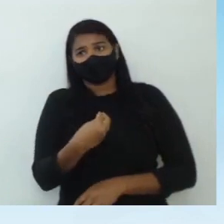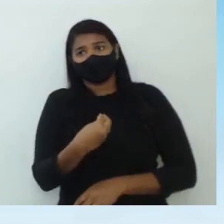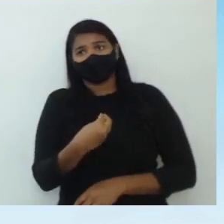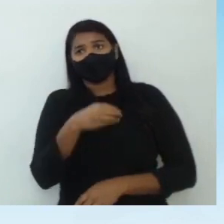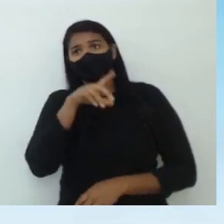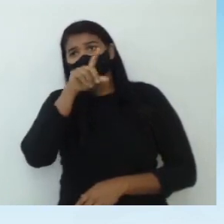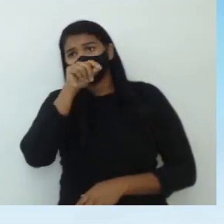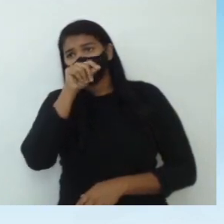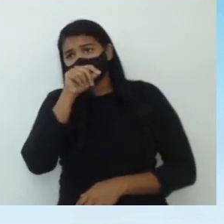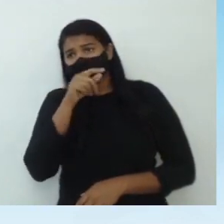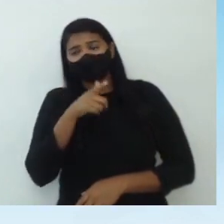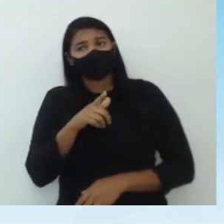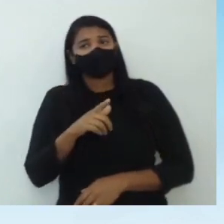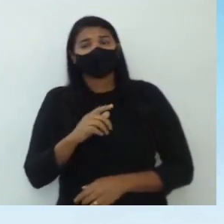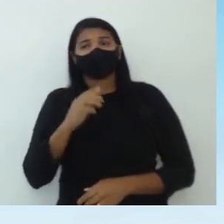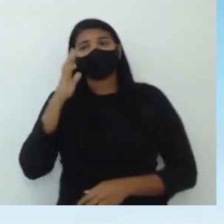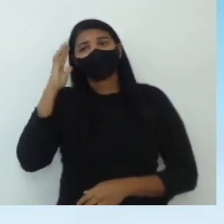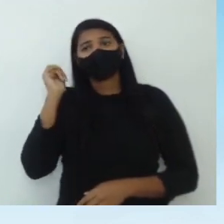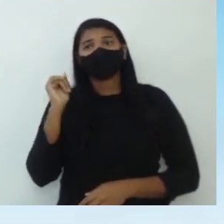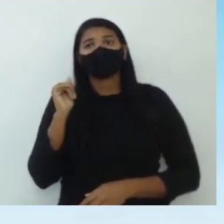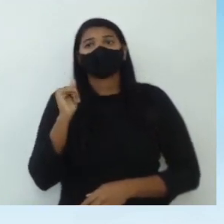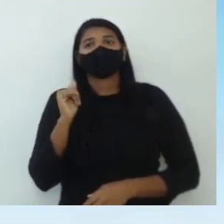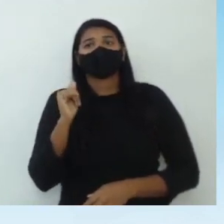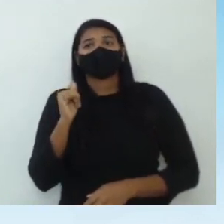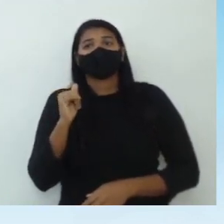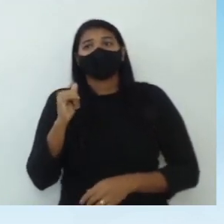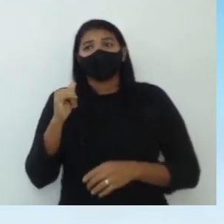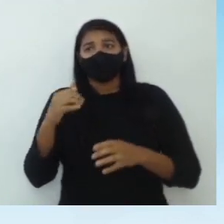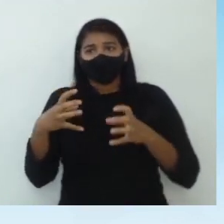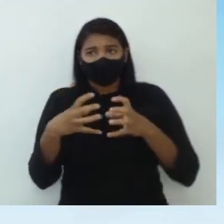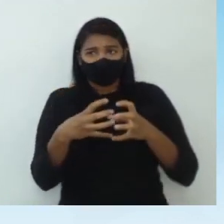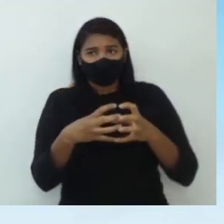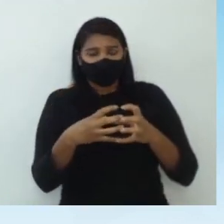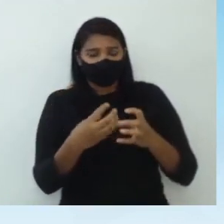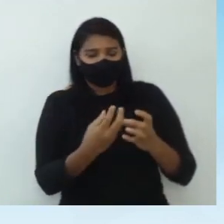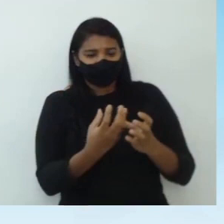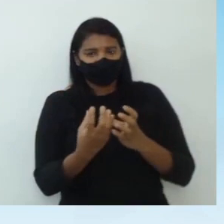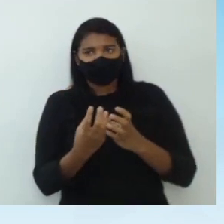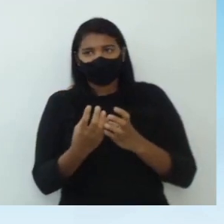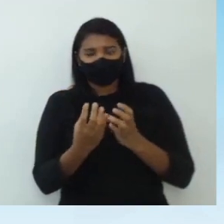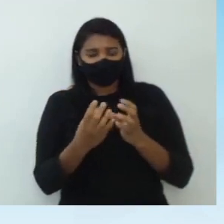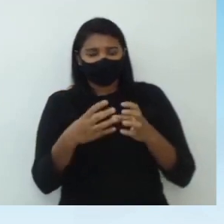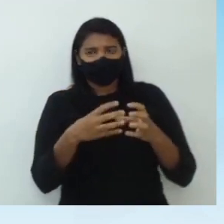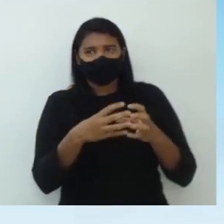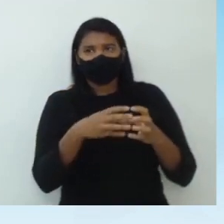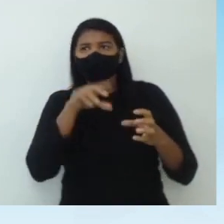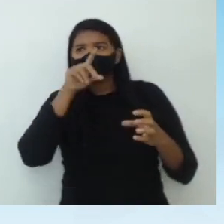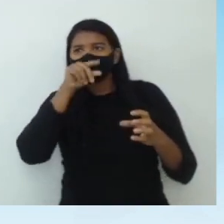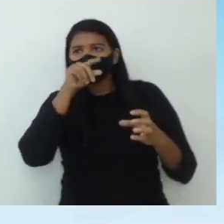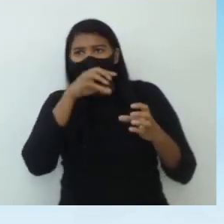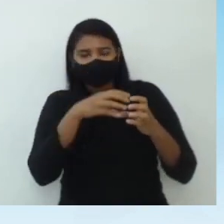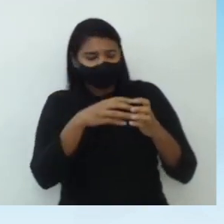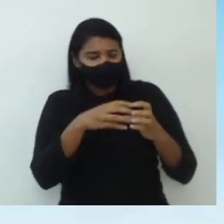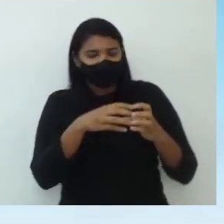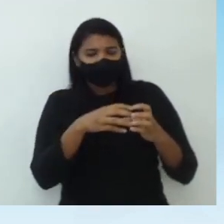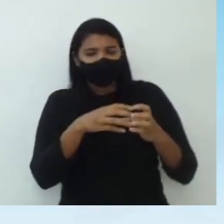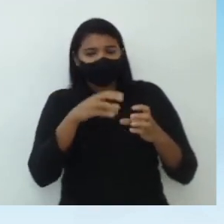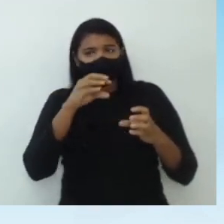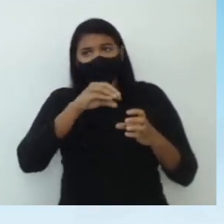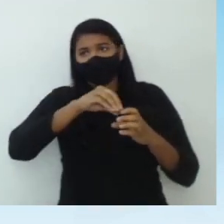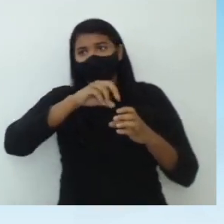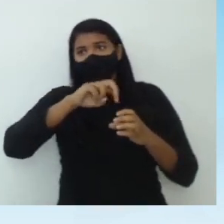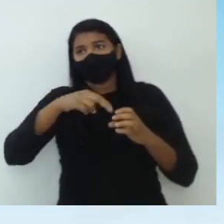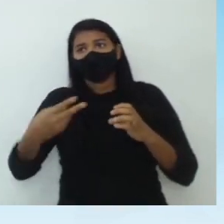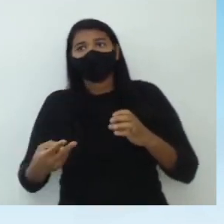Ele não consegue reconhecer. Se o filhote dele estiver fora do ninho, assim, a 1 centímetro do ninho, e não estiver no ninho que ele preparou, ele